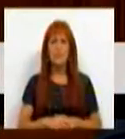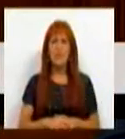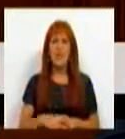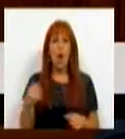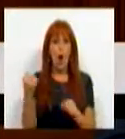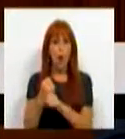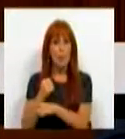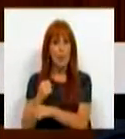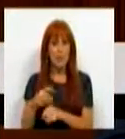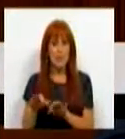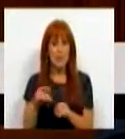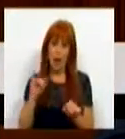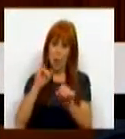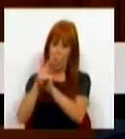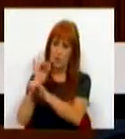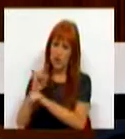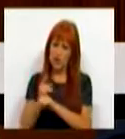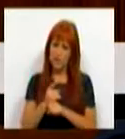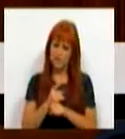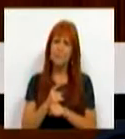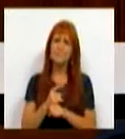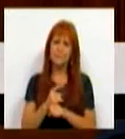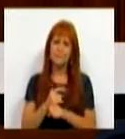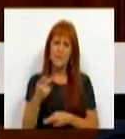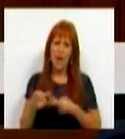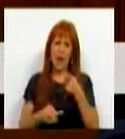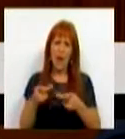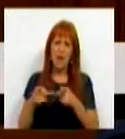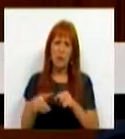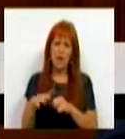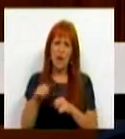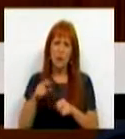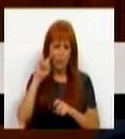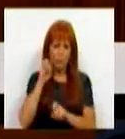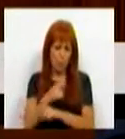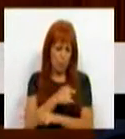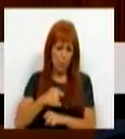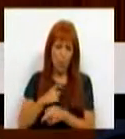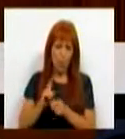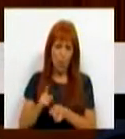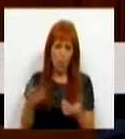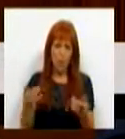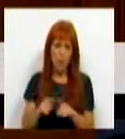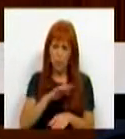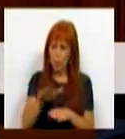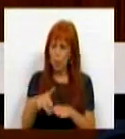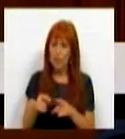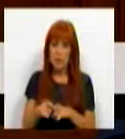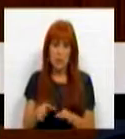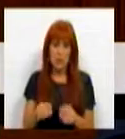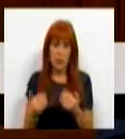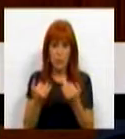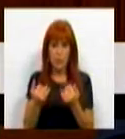Essa operação, assim como várias outras, foram analisadas no âmbito da auditoria, no contexto e